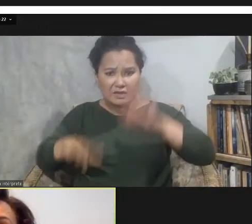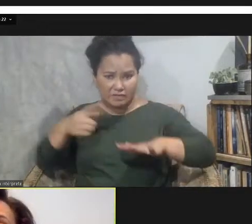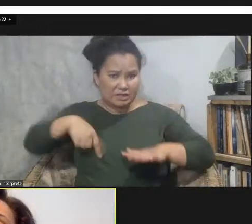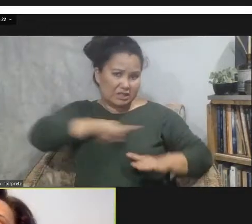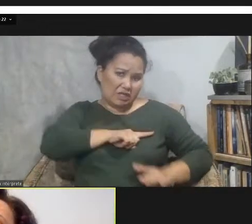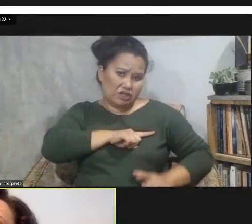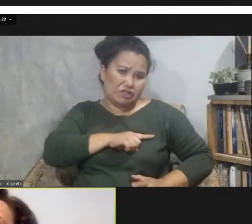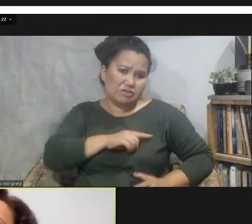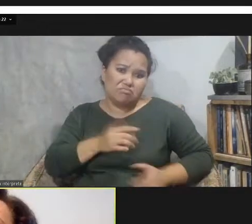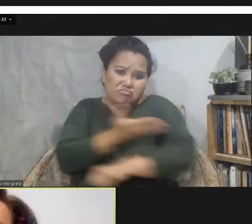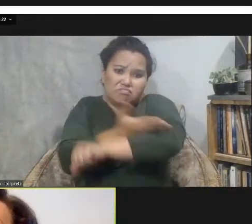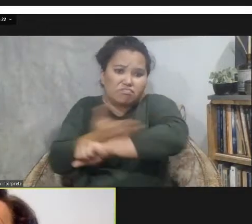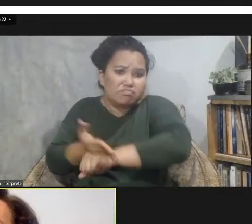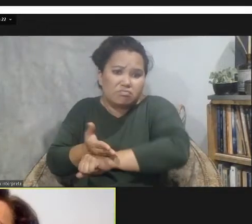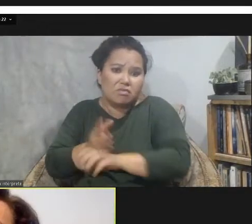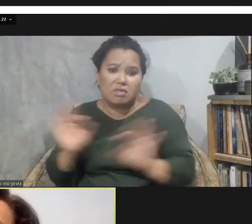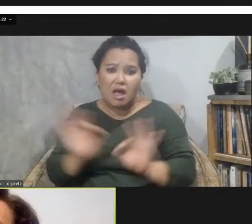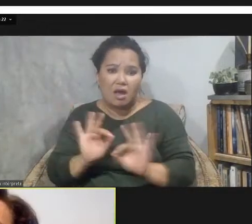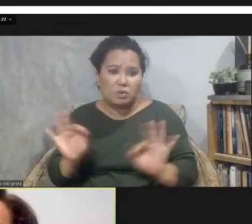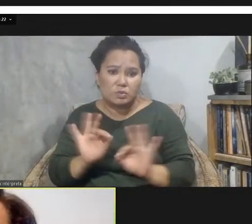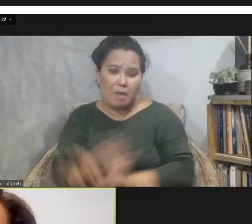cotidiano,